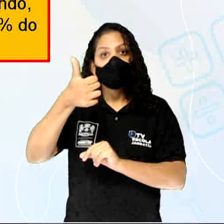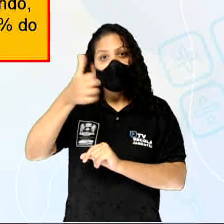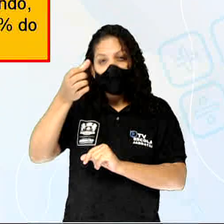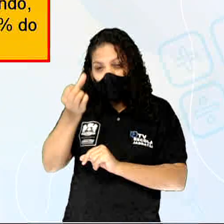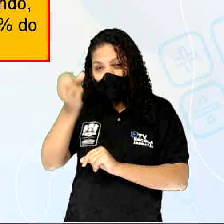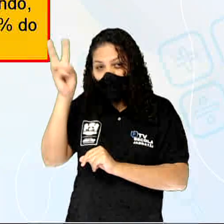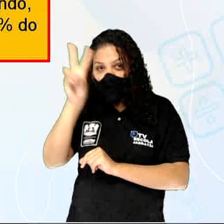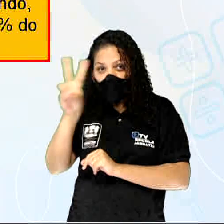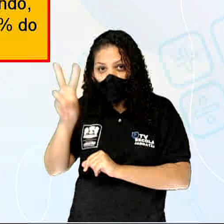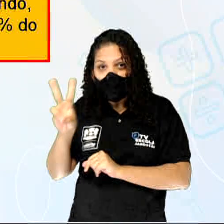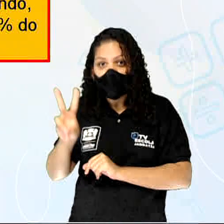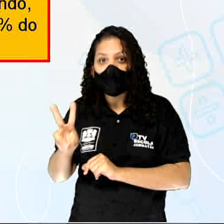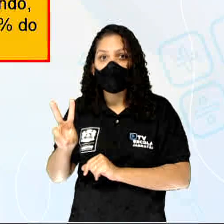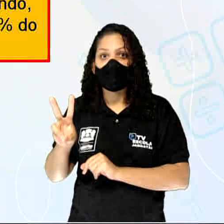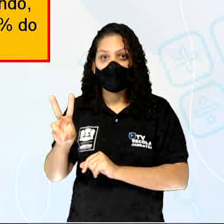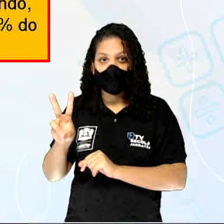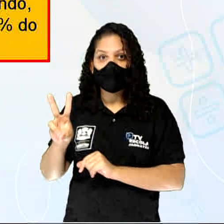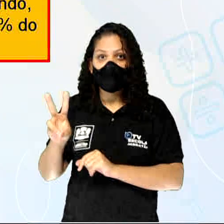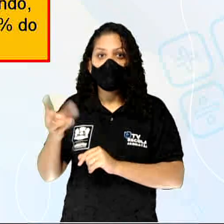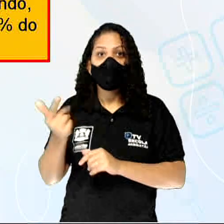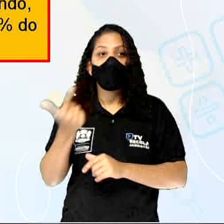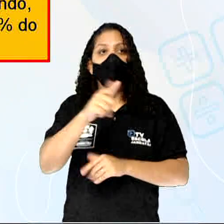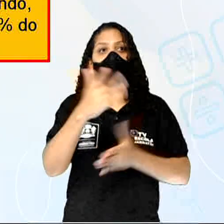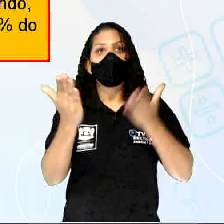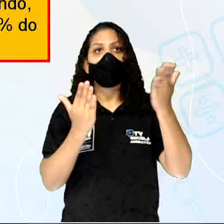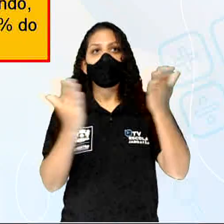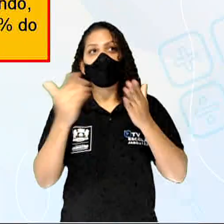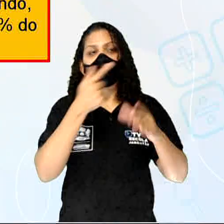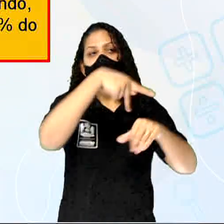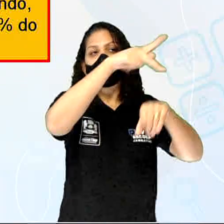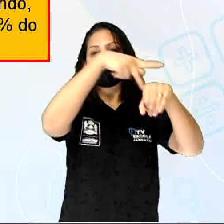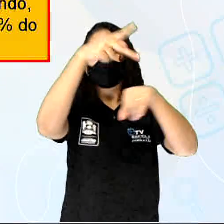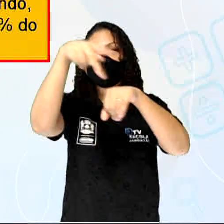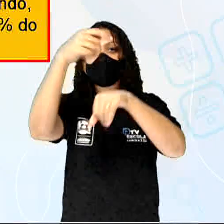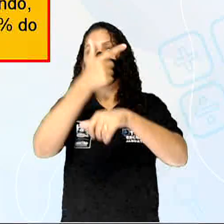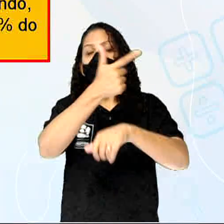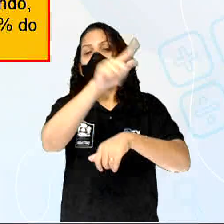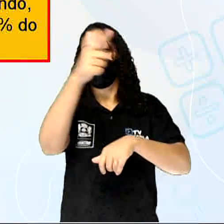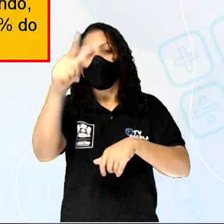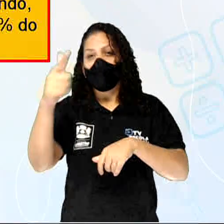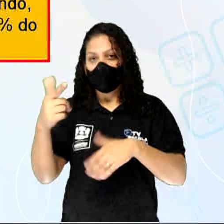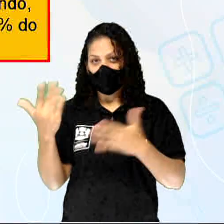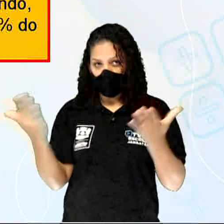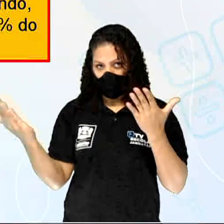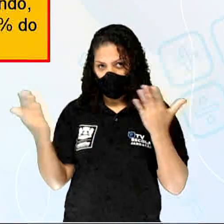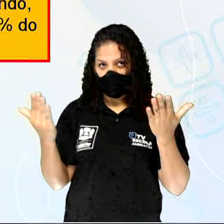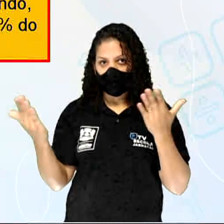mundo, representando 80% do total do globo.